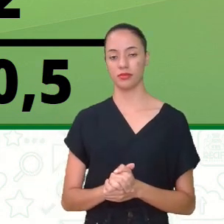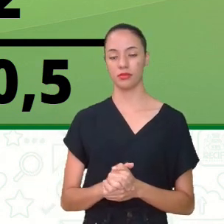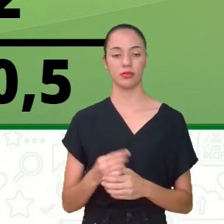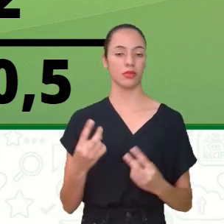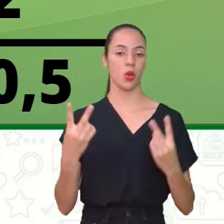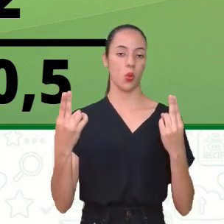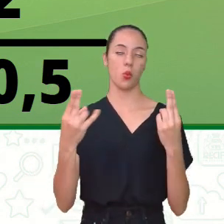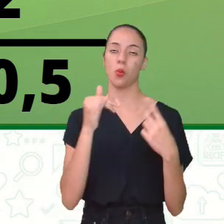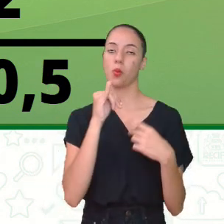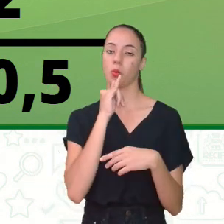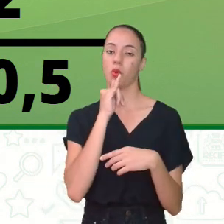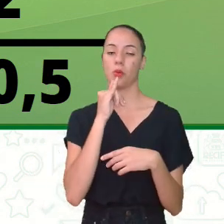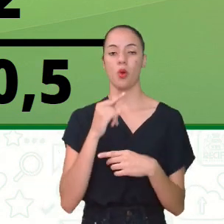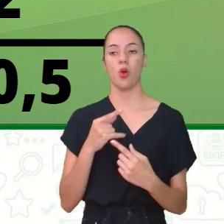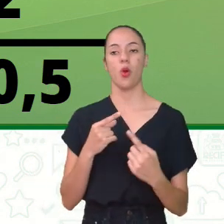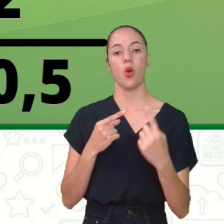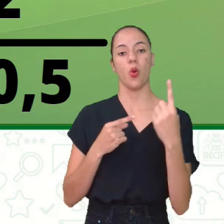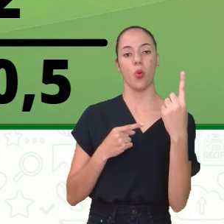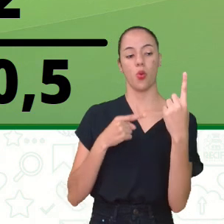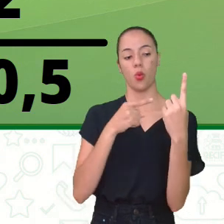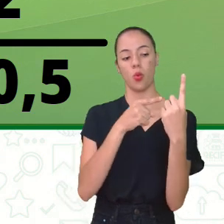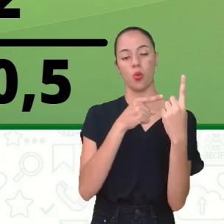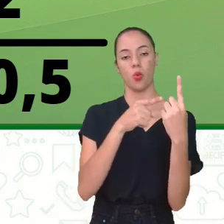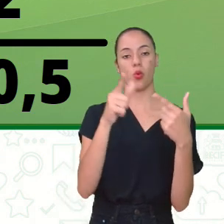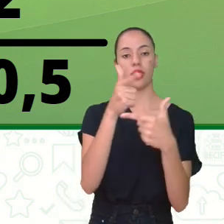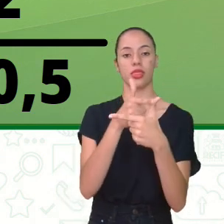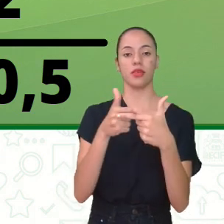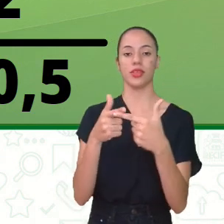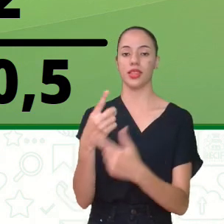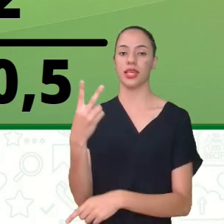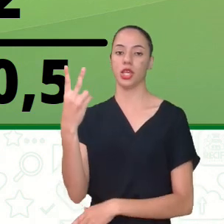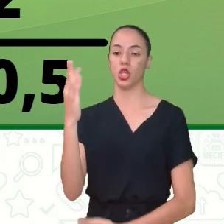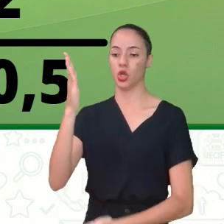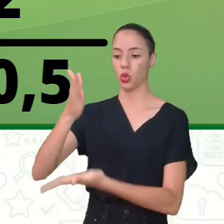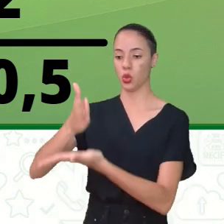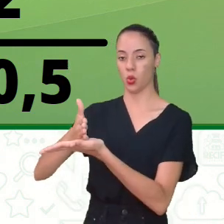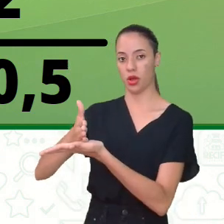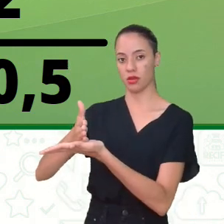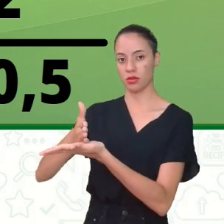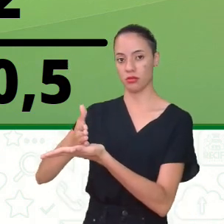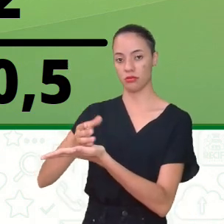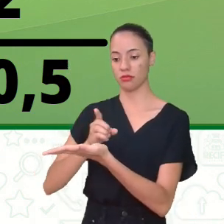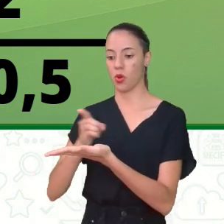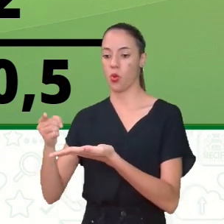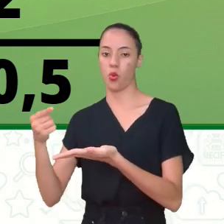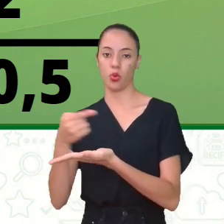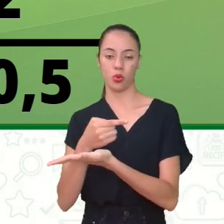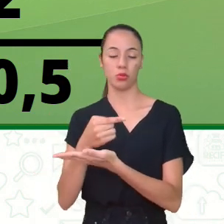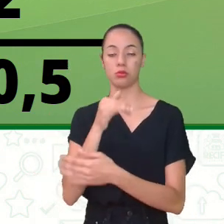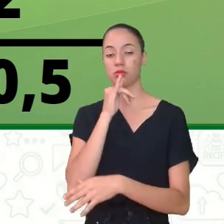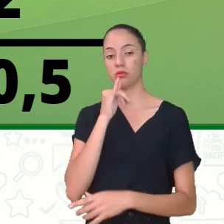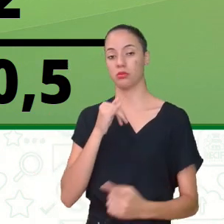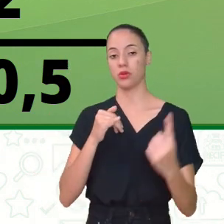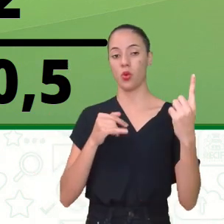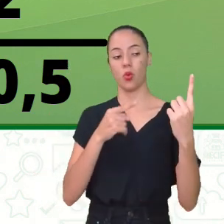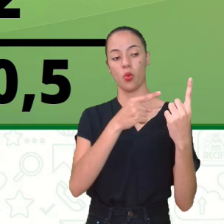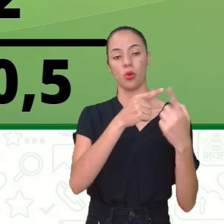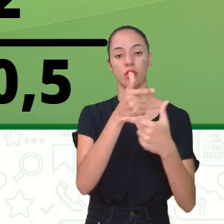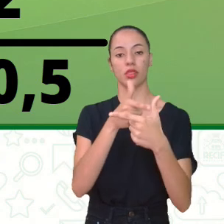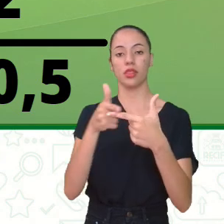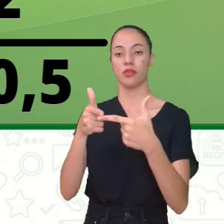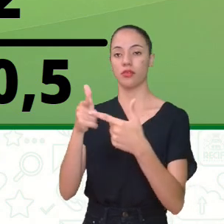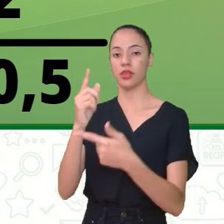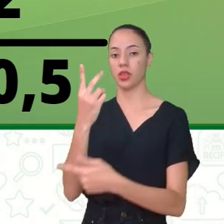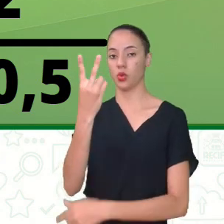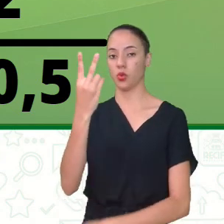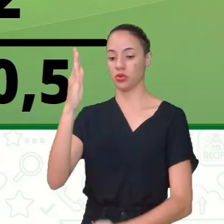mesmo que eu pegar 1 e dividir em duas partes. Quando eu pego 1 e divido em duas partes,